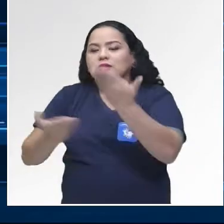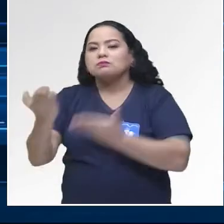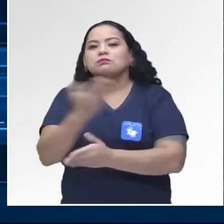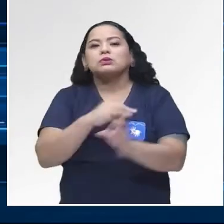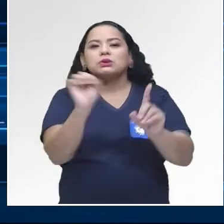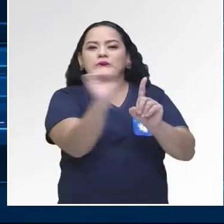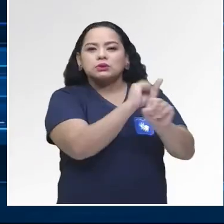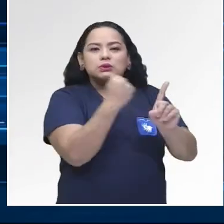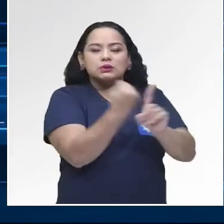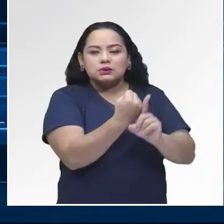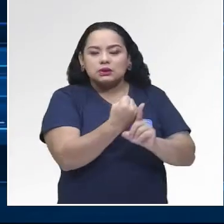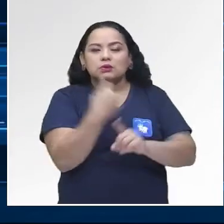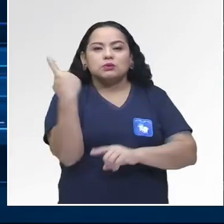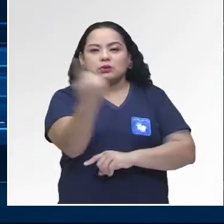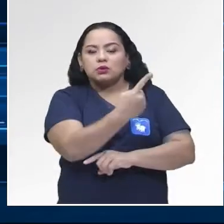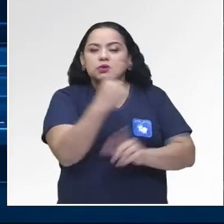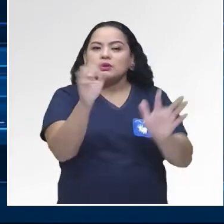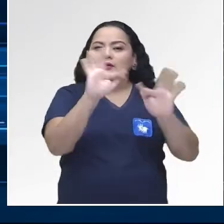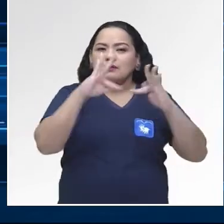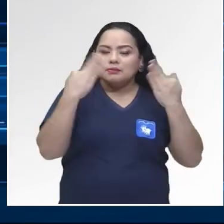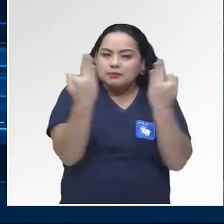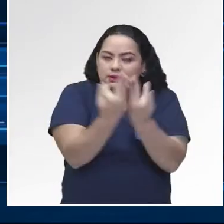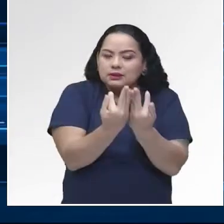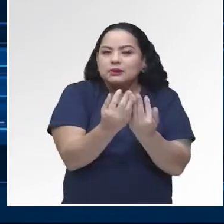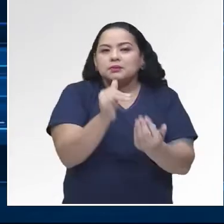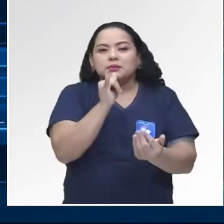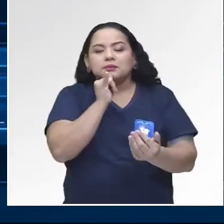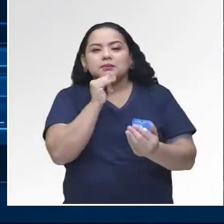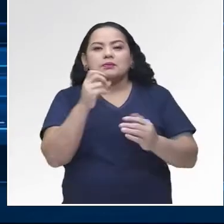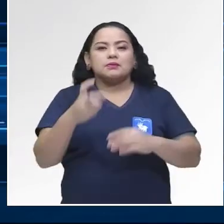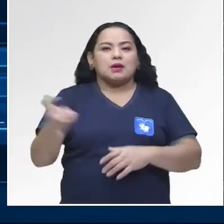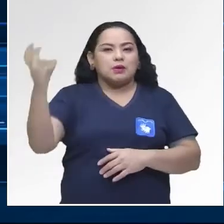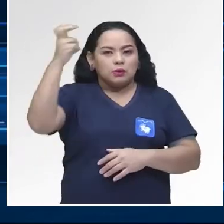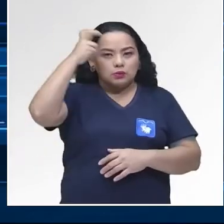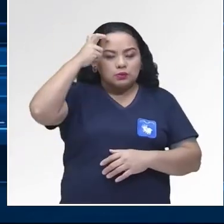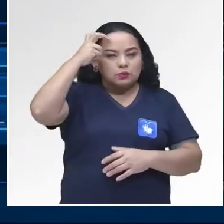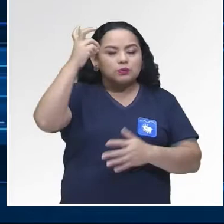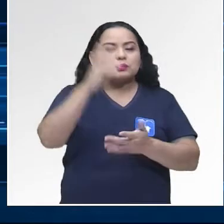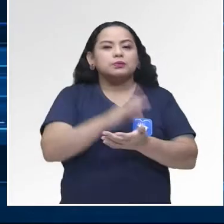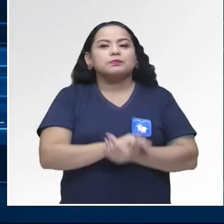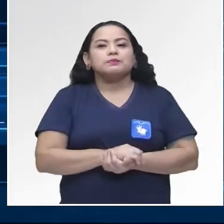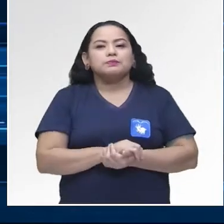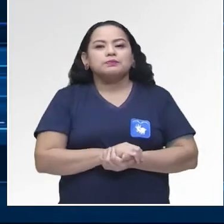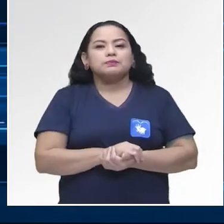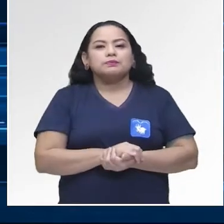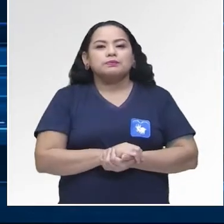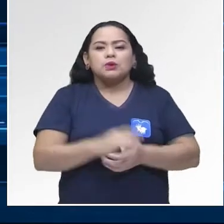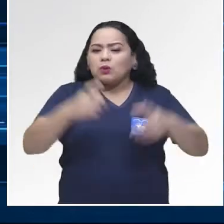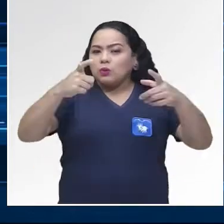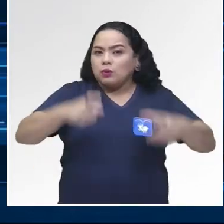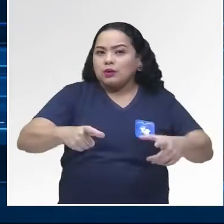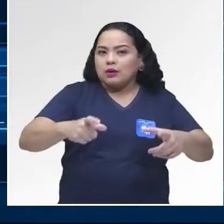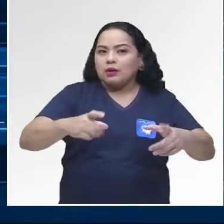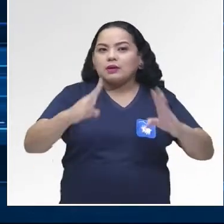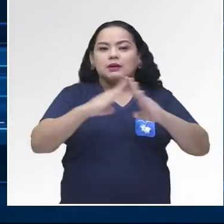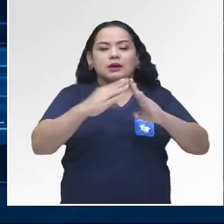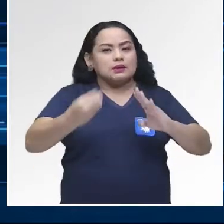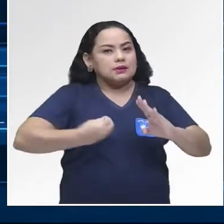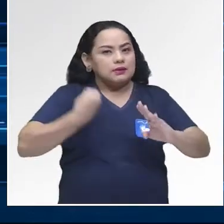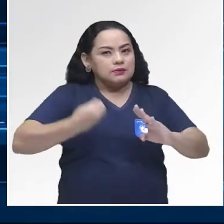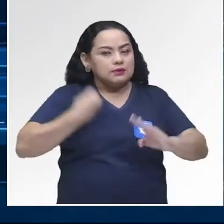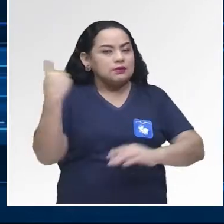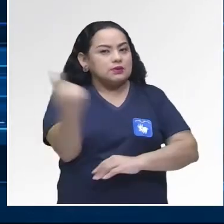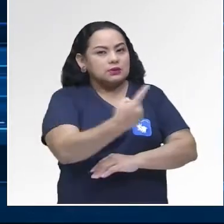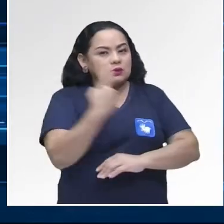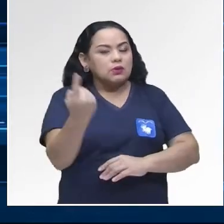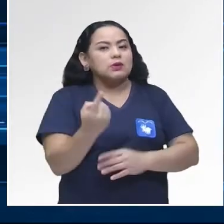sociais, na nossa família, na nossa cultura, no nosso bairro. Então é